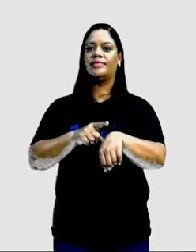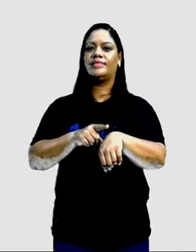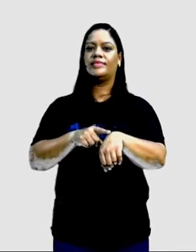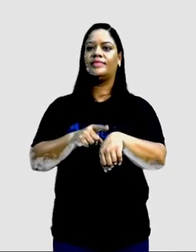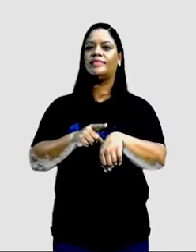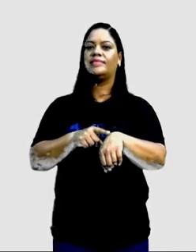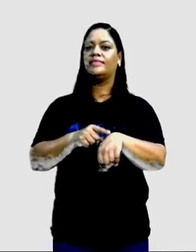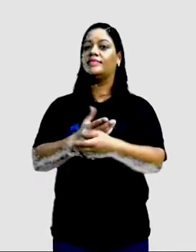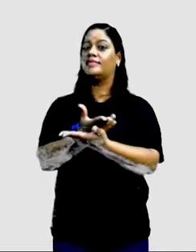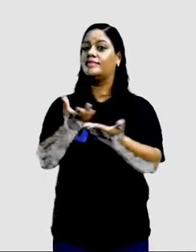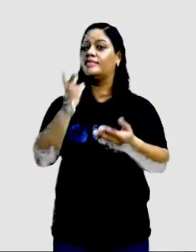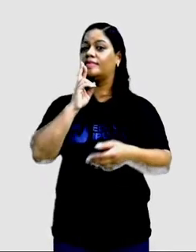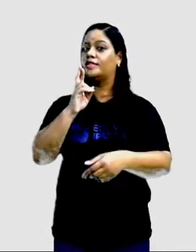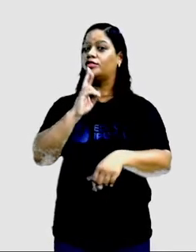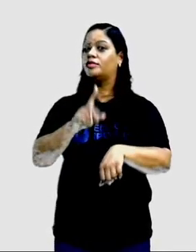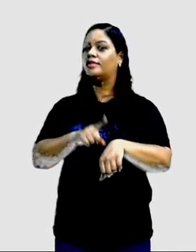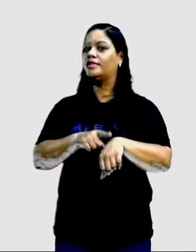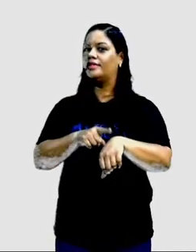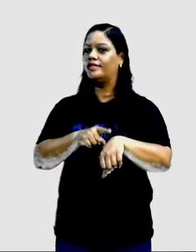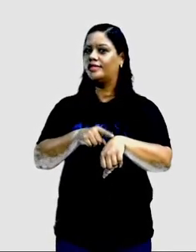Tempo para vocês responderem.